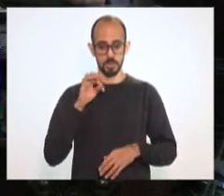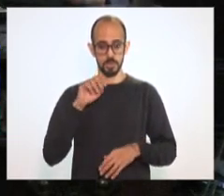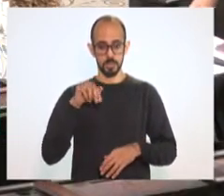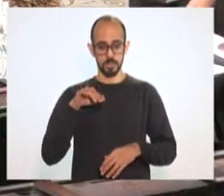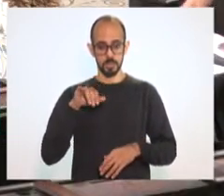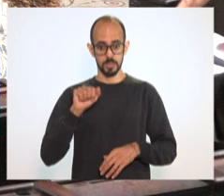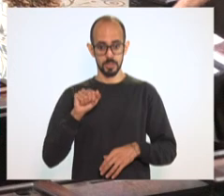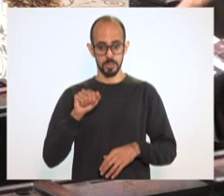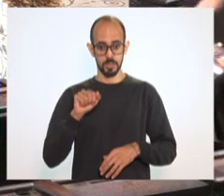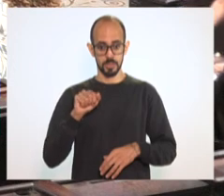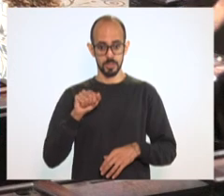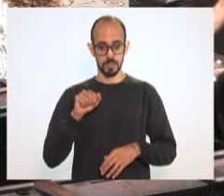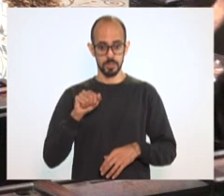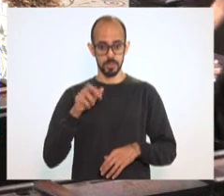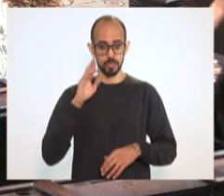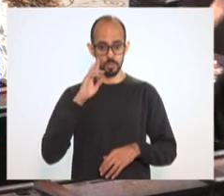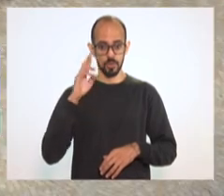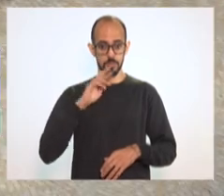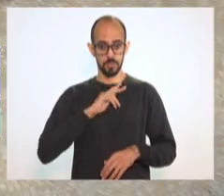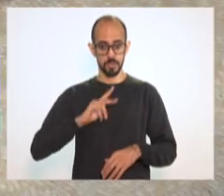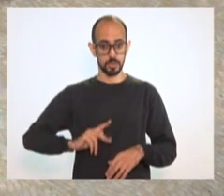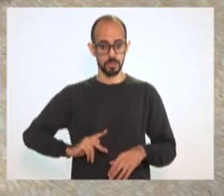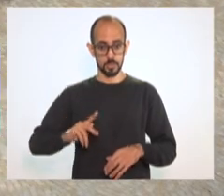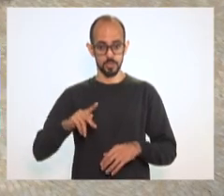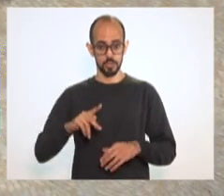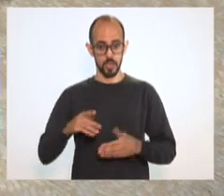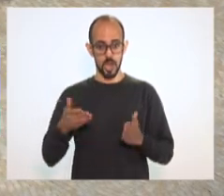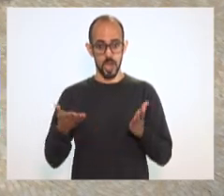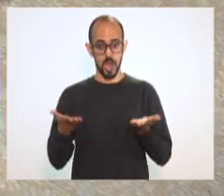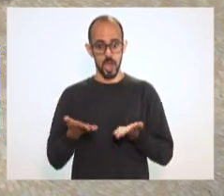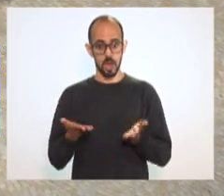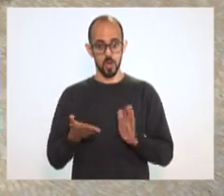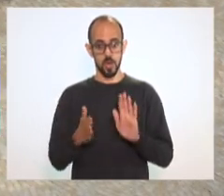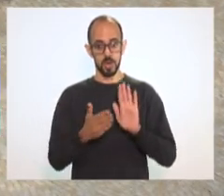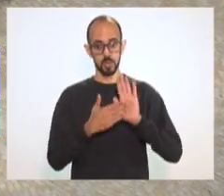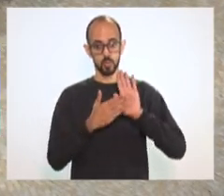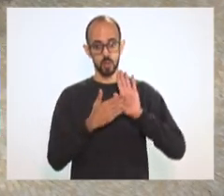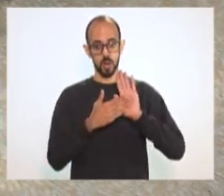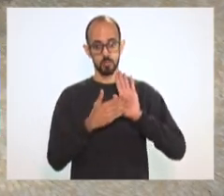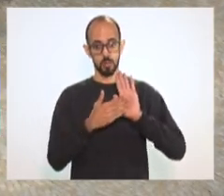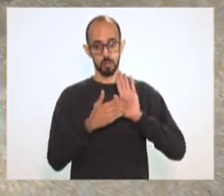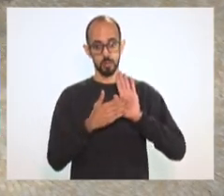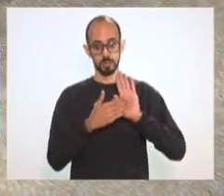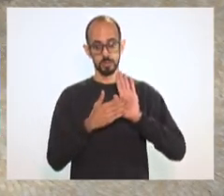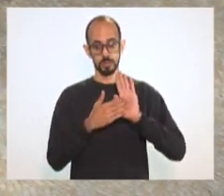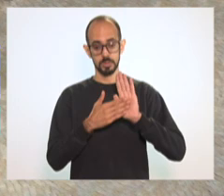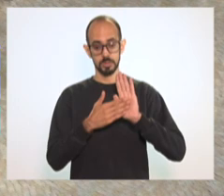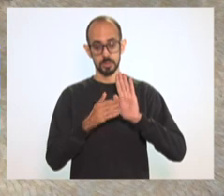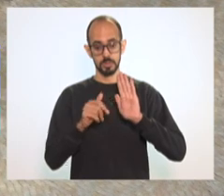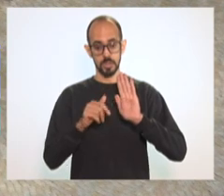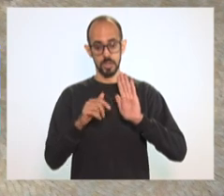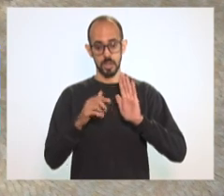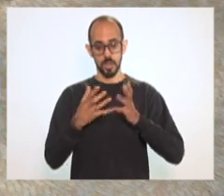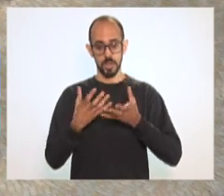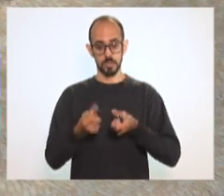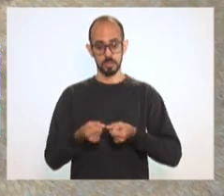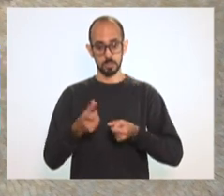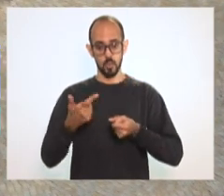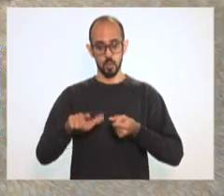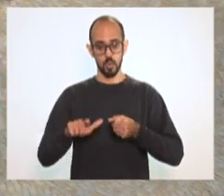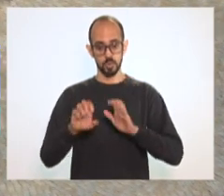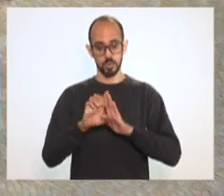senhor presidente o atual propósito antigo projeto de lei atual projeto de resolução recebeu oito emendas